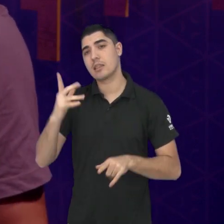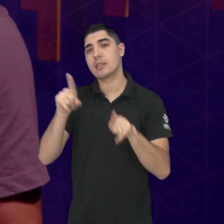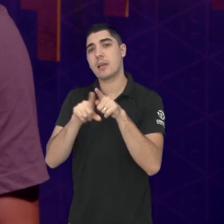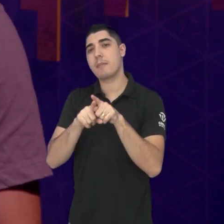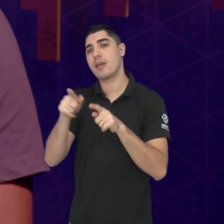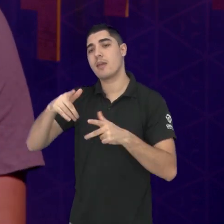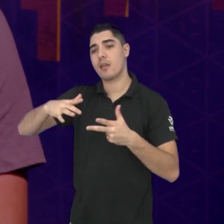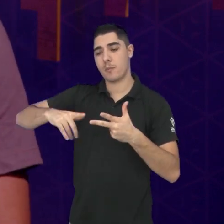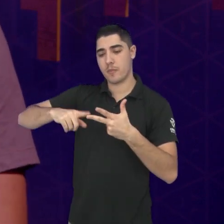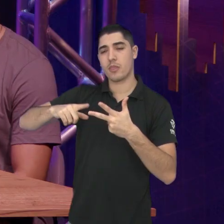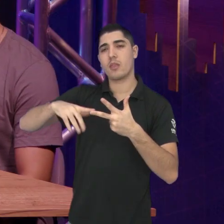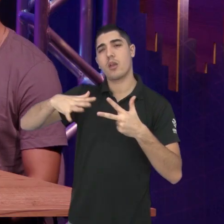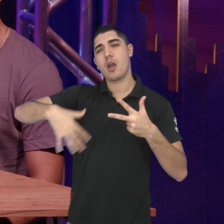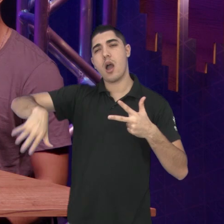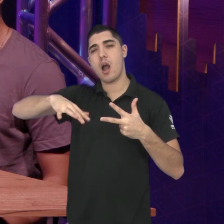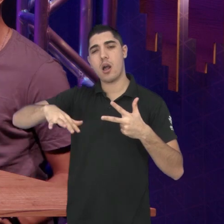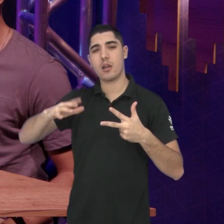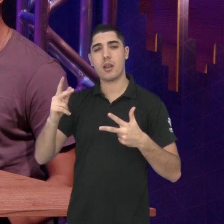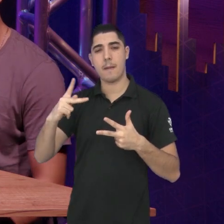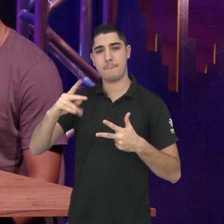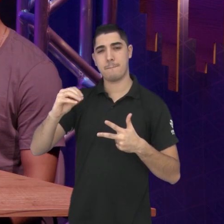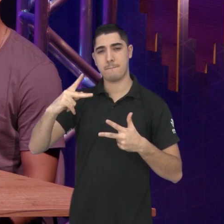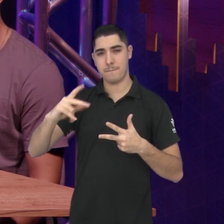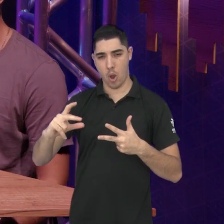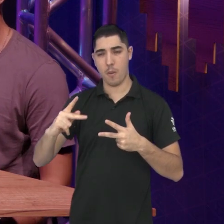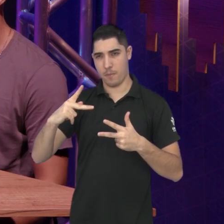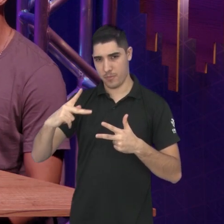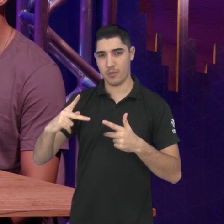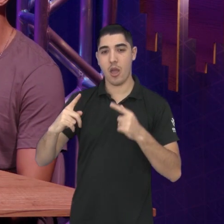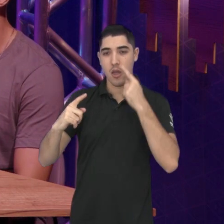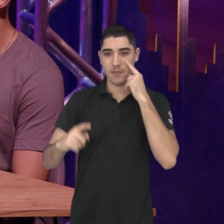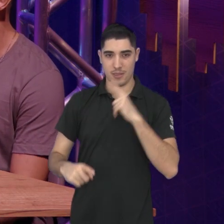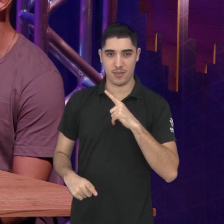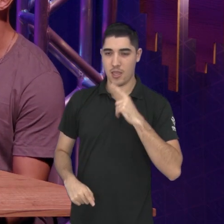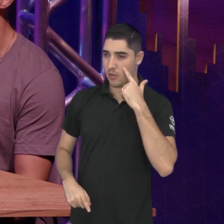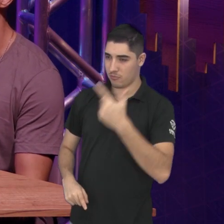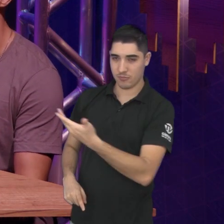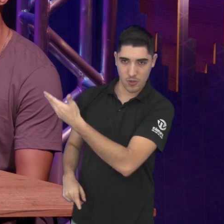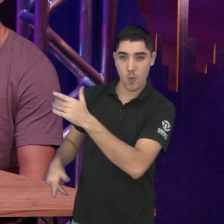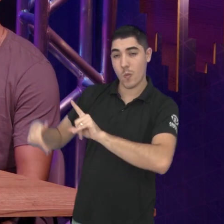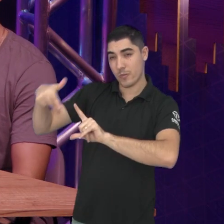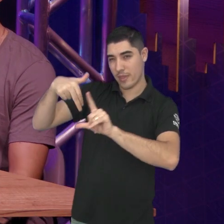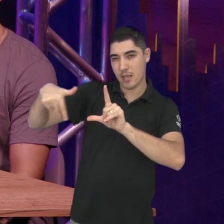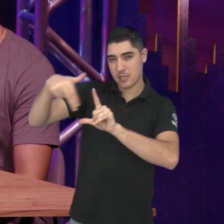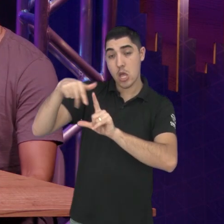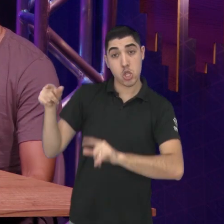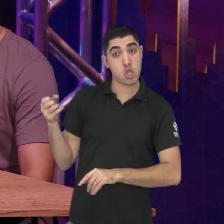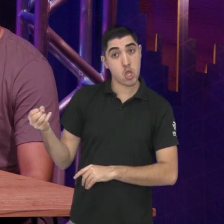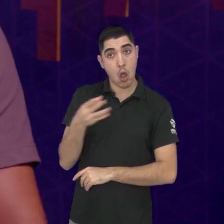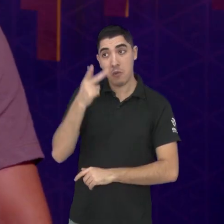cultura pop, que eu citei na escalada, que é o Denji lá de Chainsaw Man, que é um anime